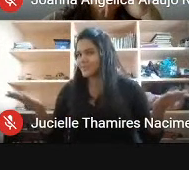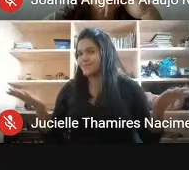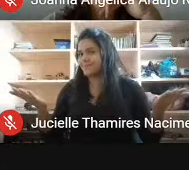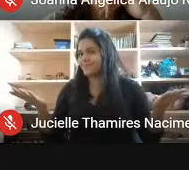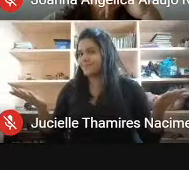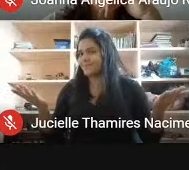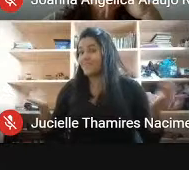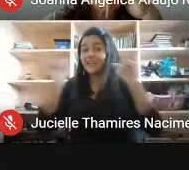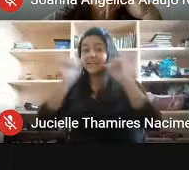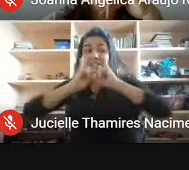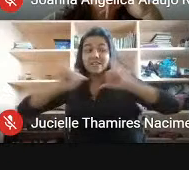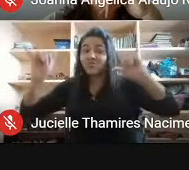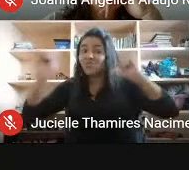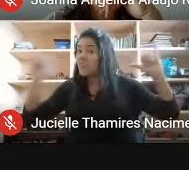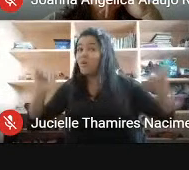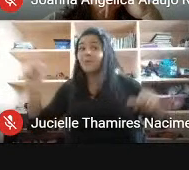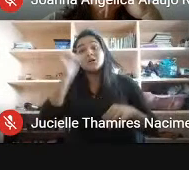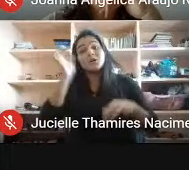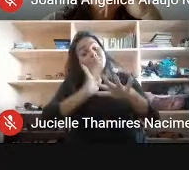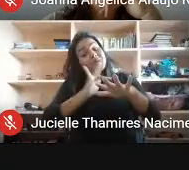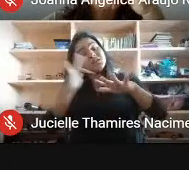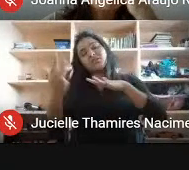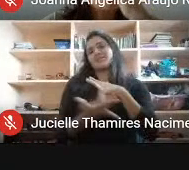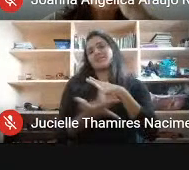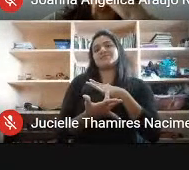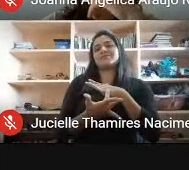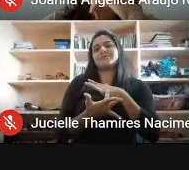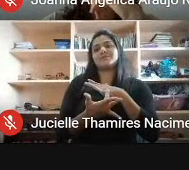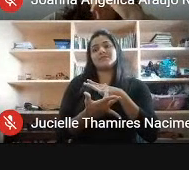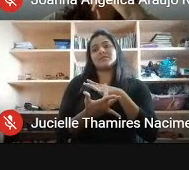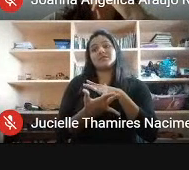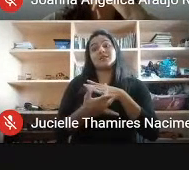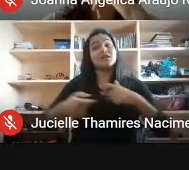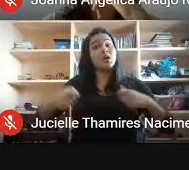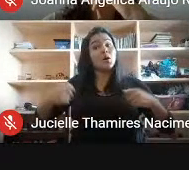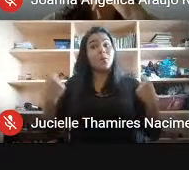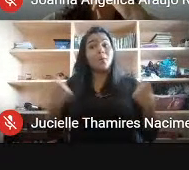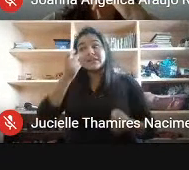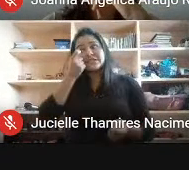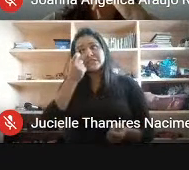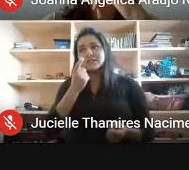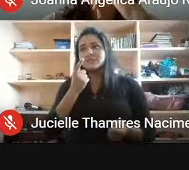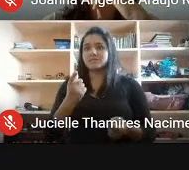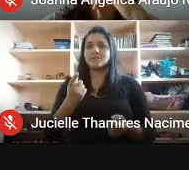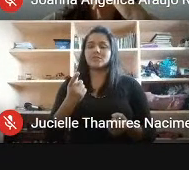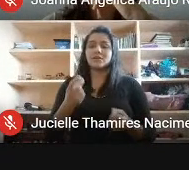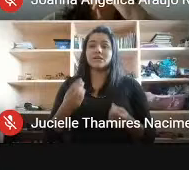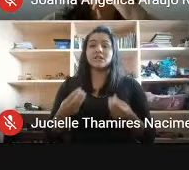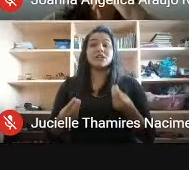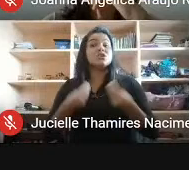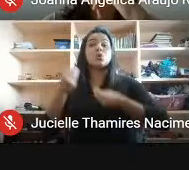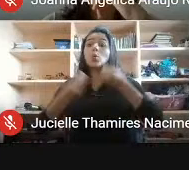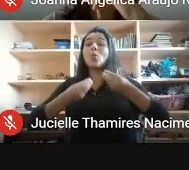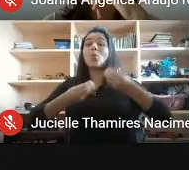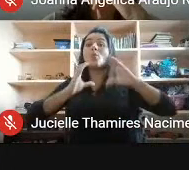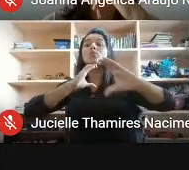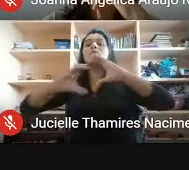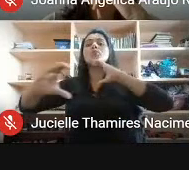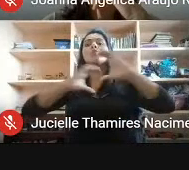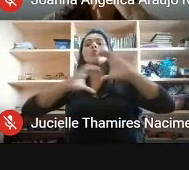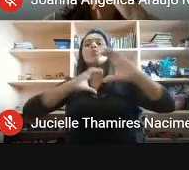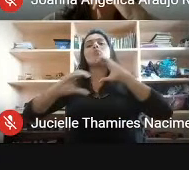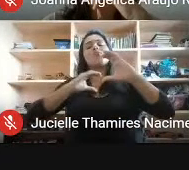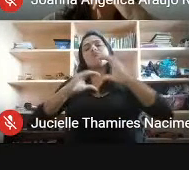geral, assim, tem muito mais coisa, claro, que a gente poderia estar abordando aqui, eu não vou me adentrar, mas esses elementos